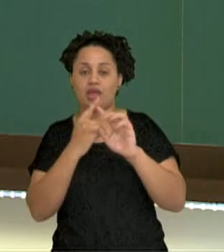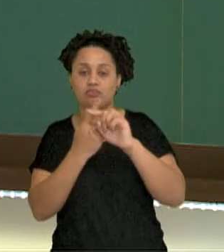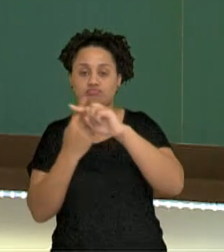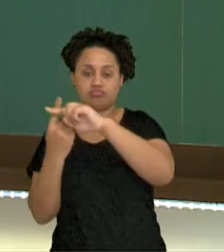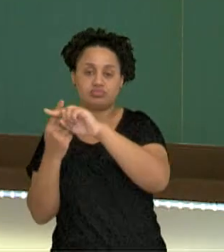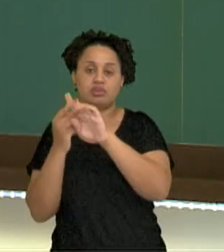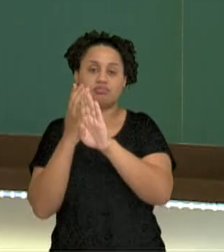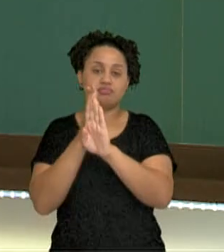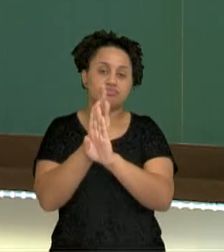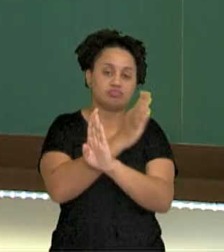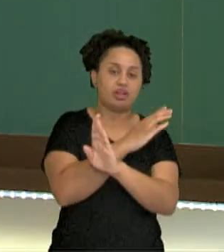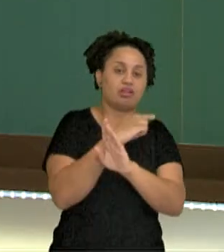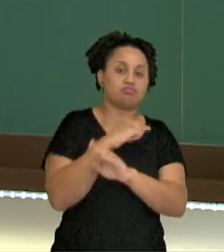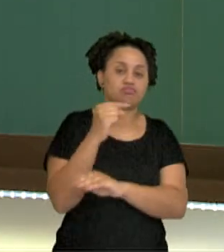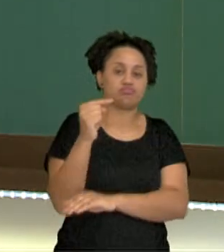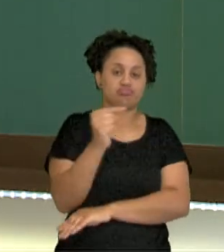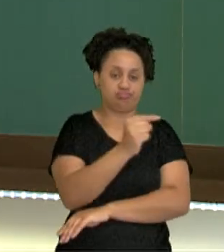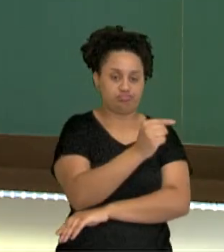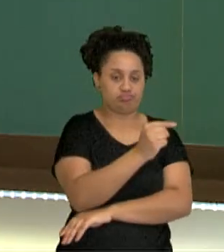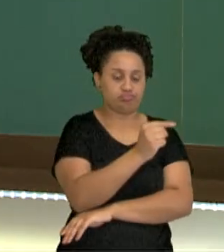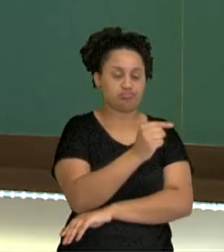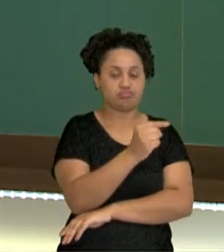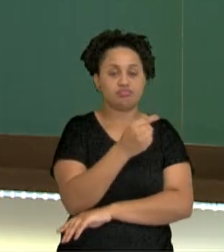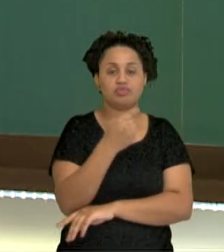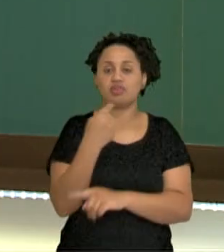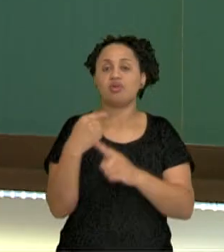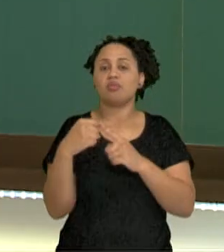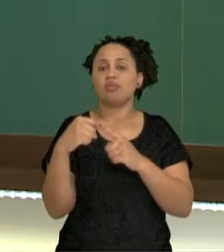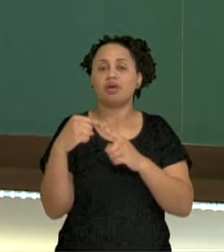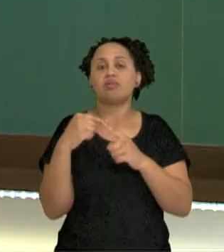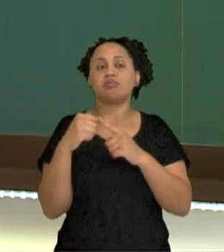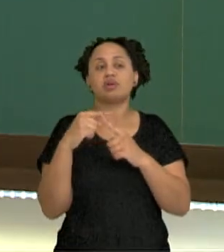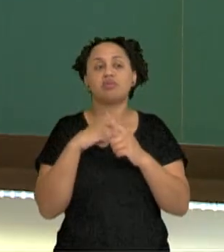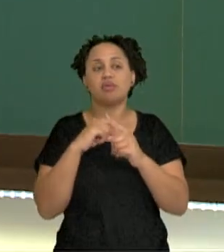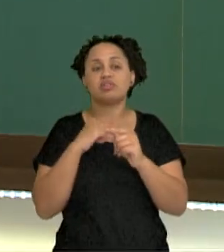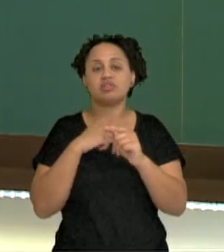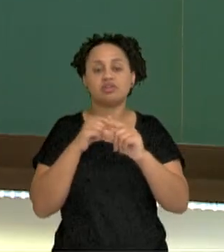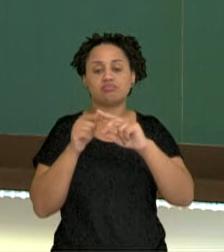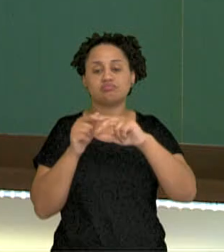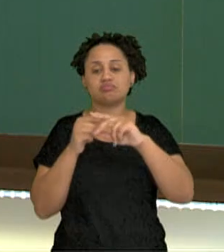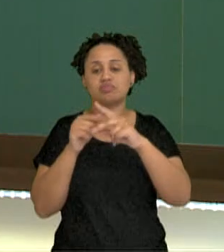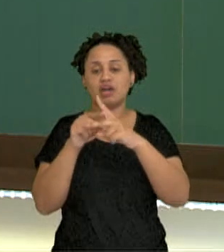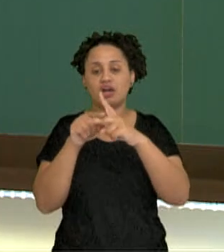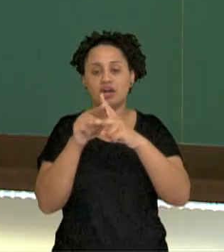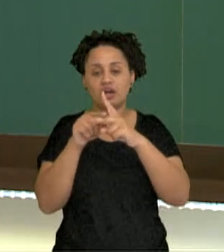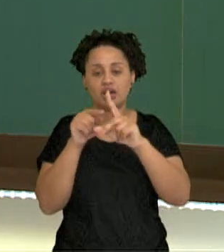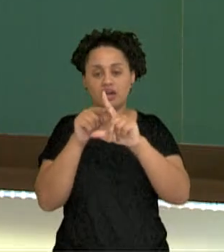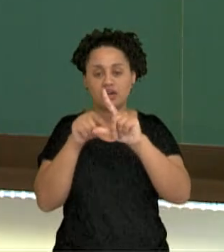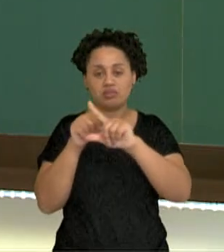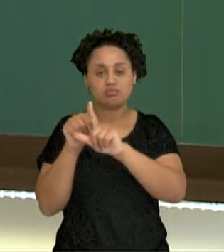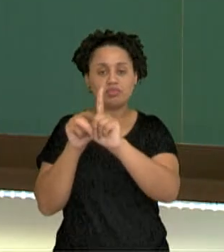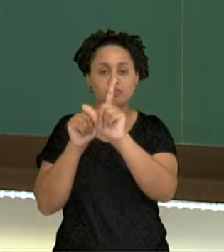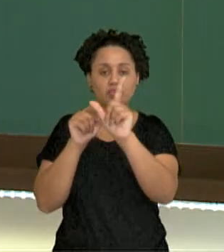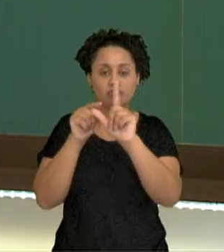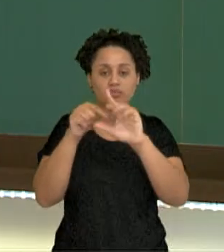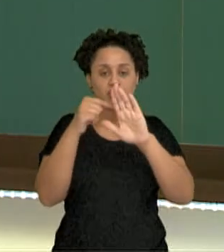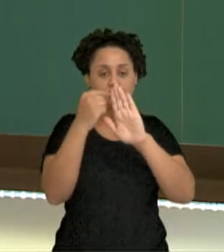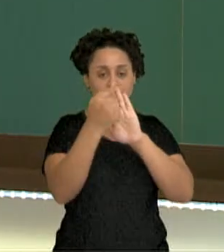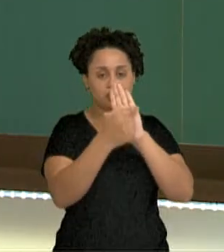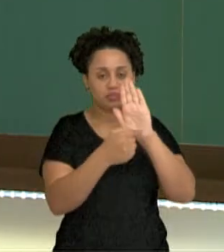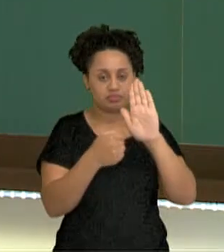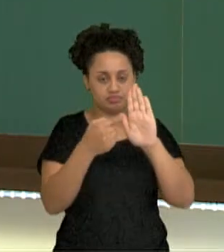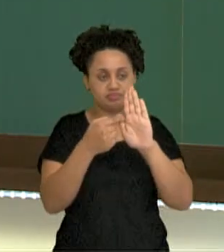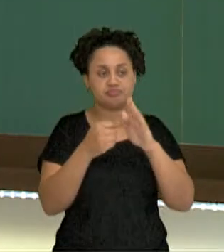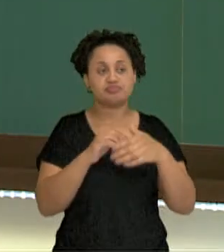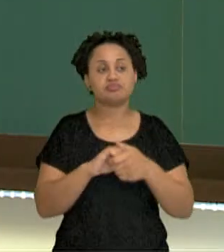nós teremos valores negativos. Eu digo isso porque nós podemos ter ângulos em qualquer um dos 4 quadrantes. Sobre o eixo